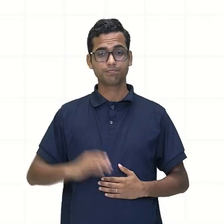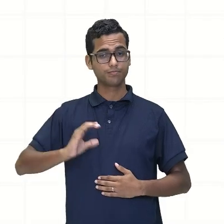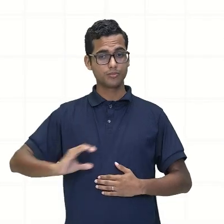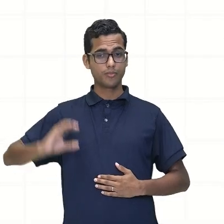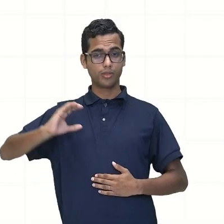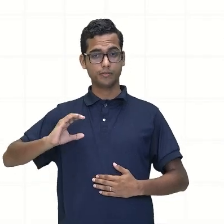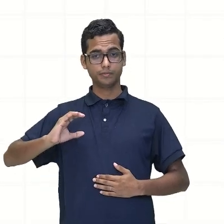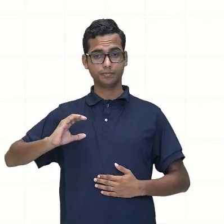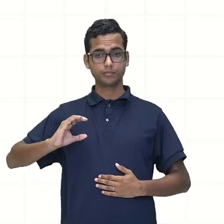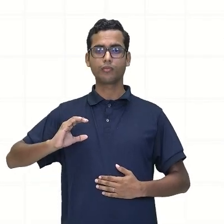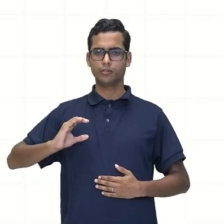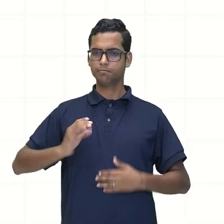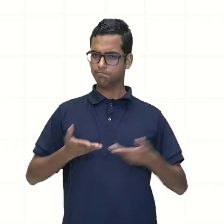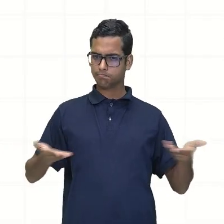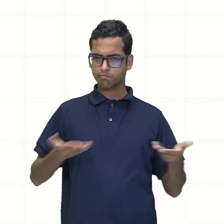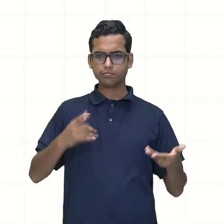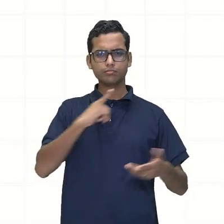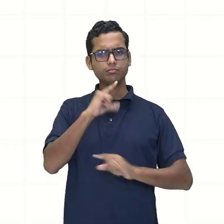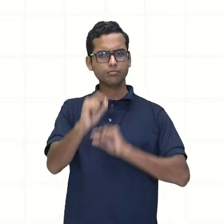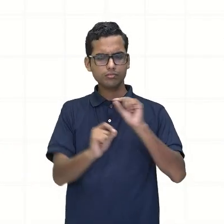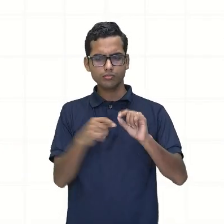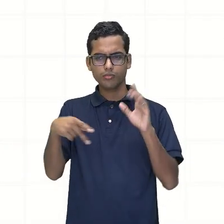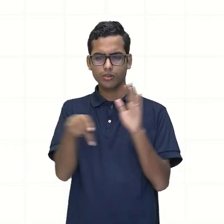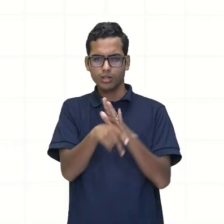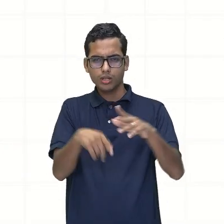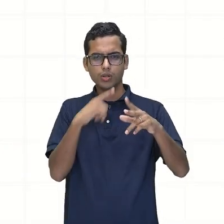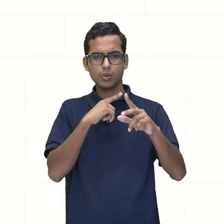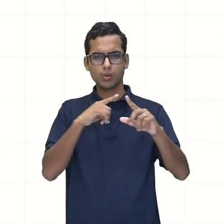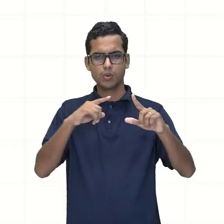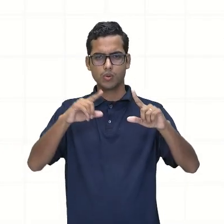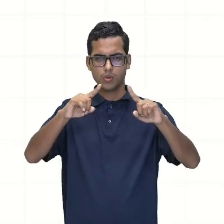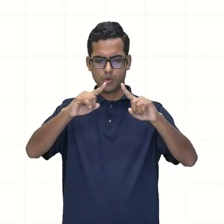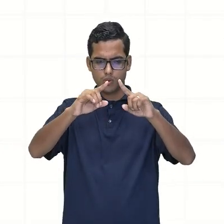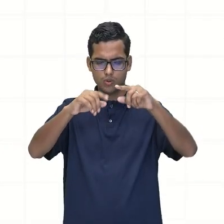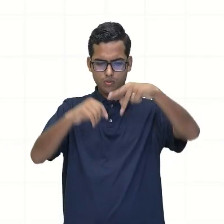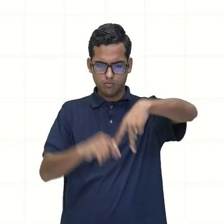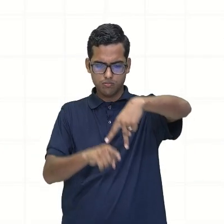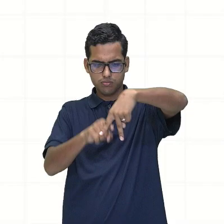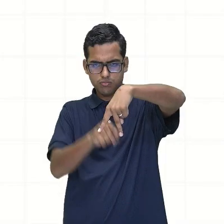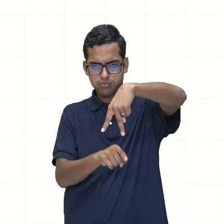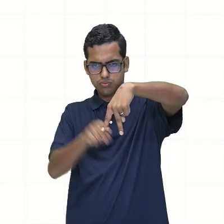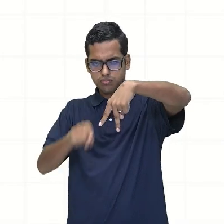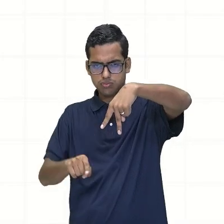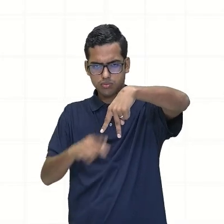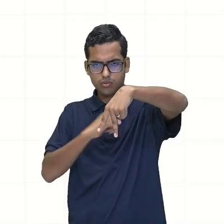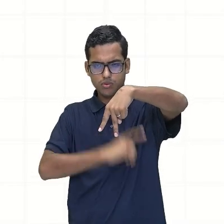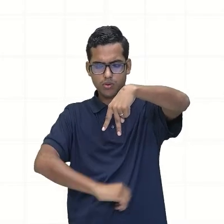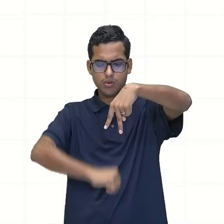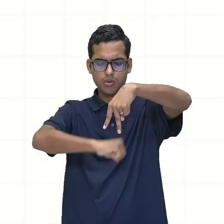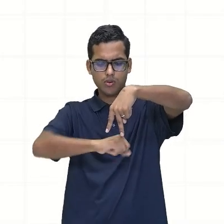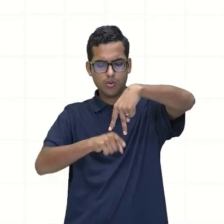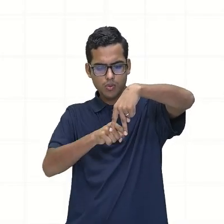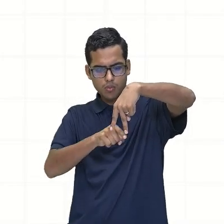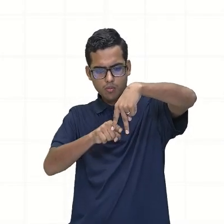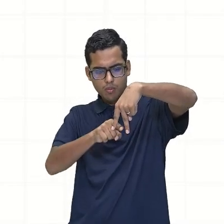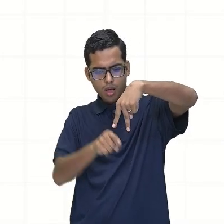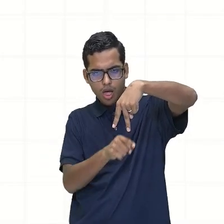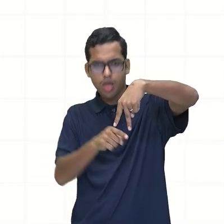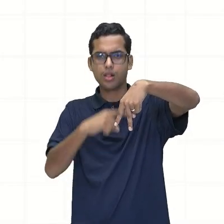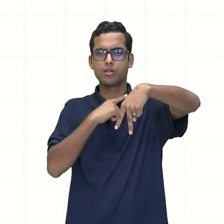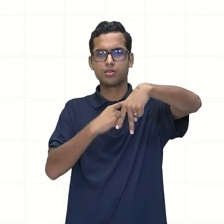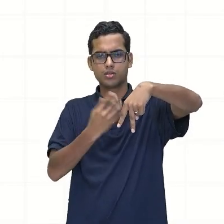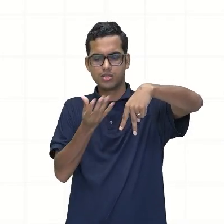C, nós temos dois ângulos medindo 65 graus e o outro a gente vai